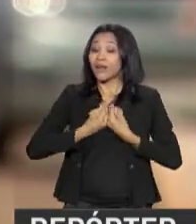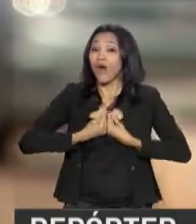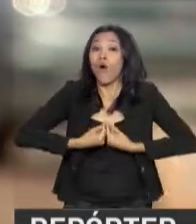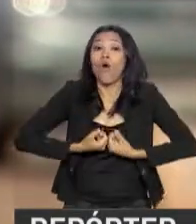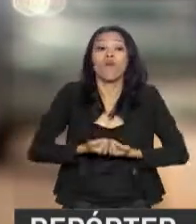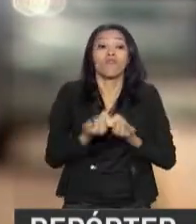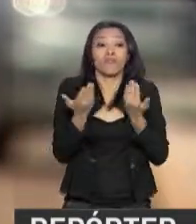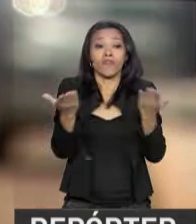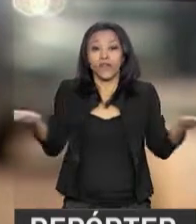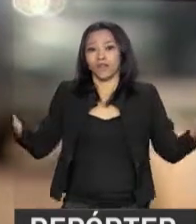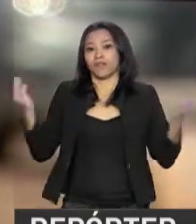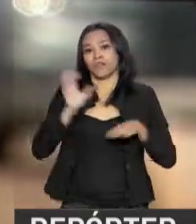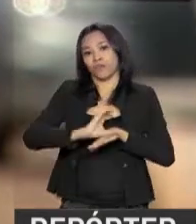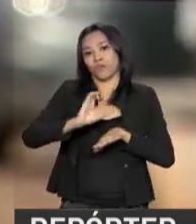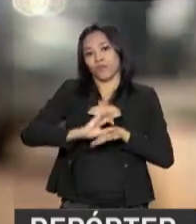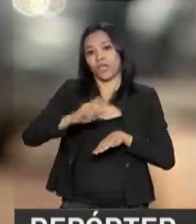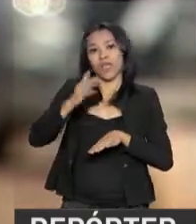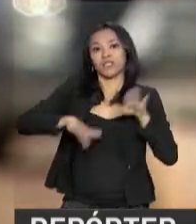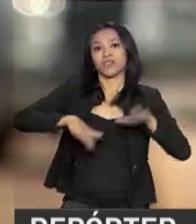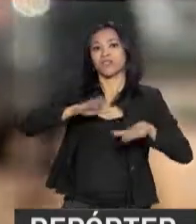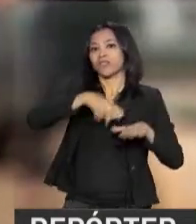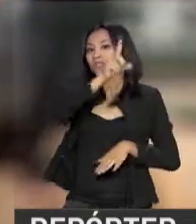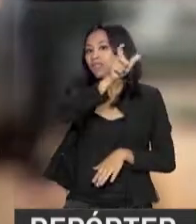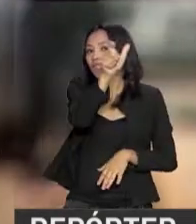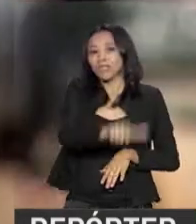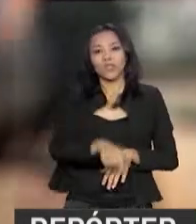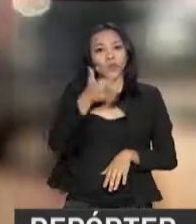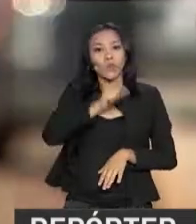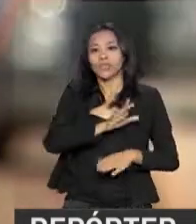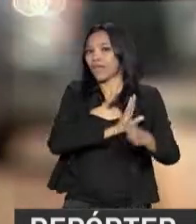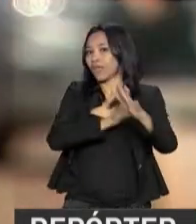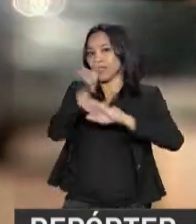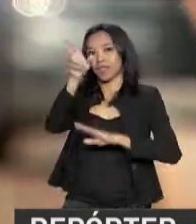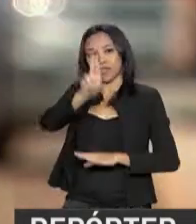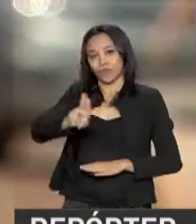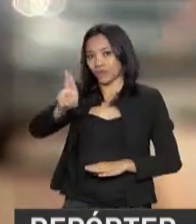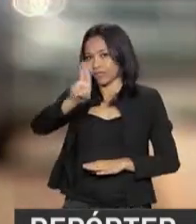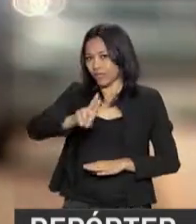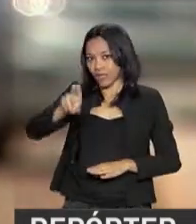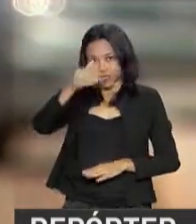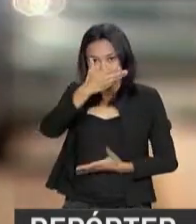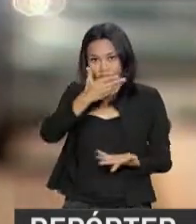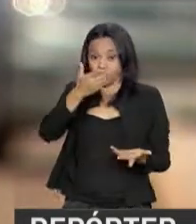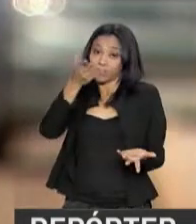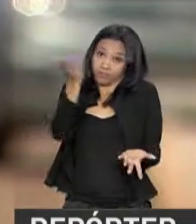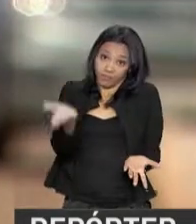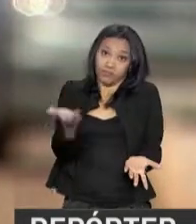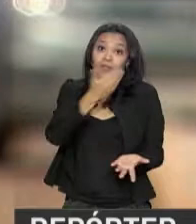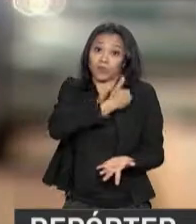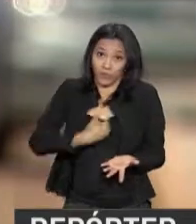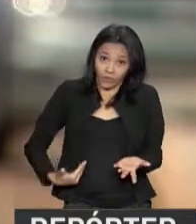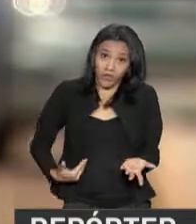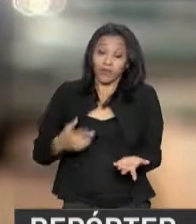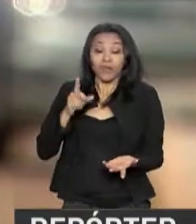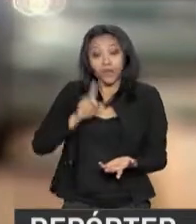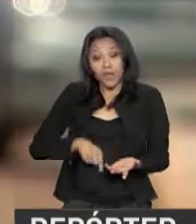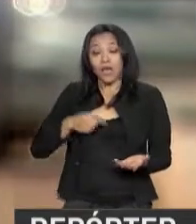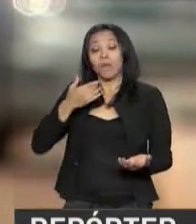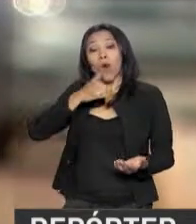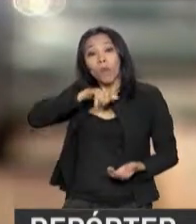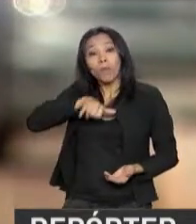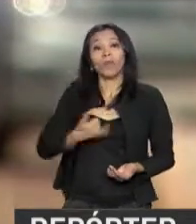estarem ingressando, que não conseguem estar ingressando numa faculdade pública, e é uma oportunidade também, eu vejo mais